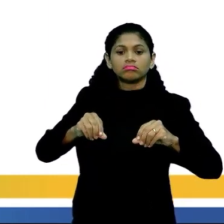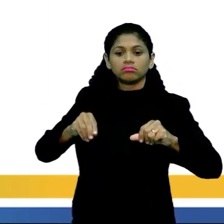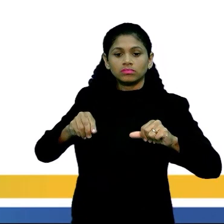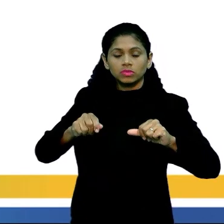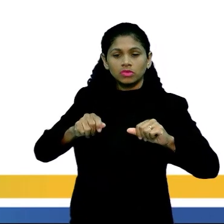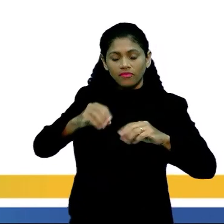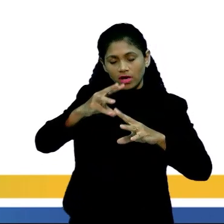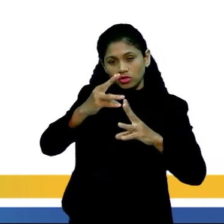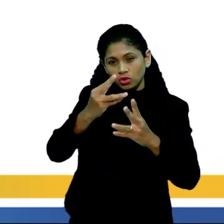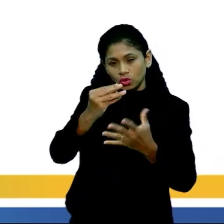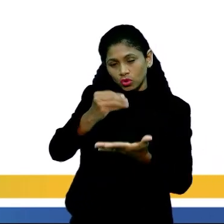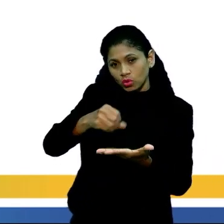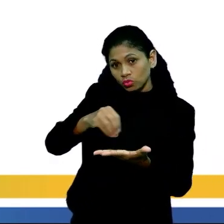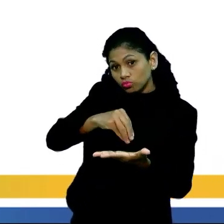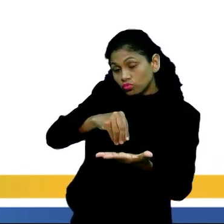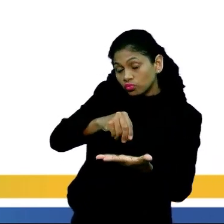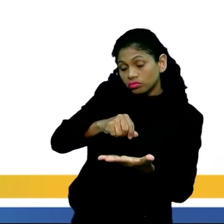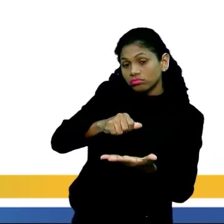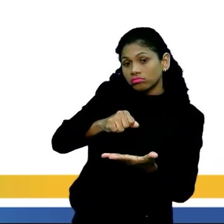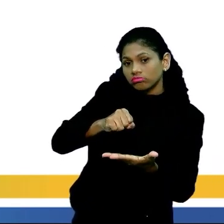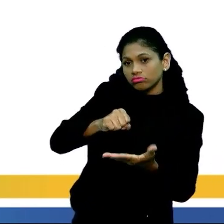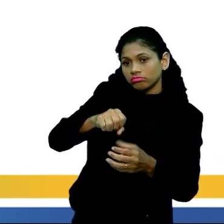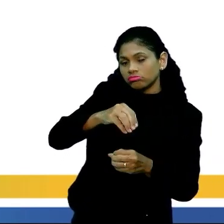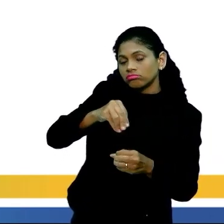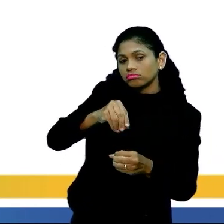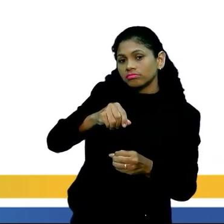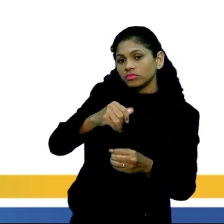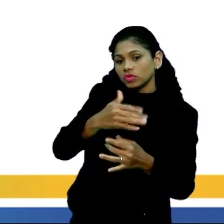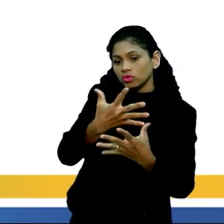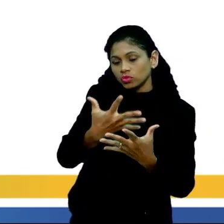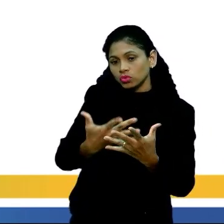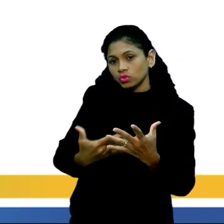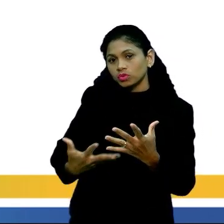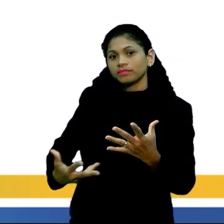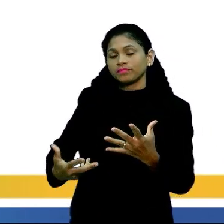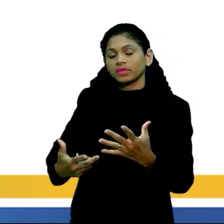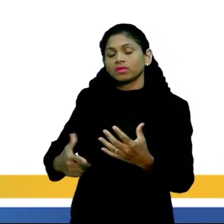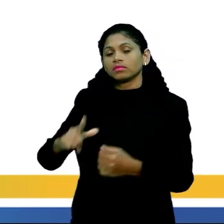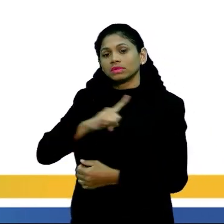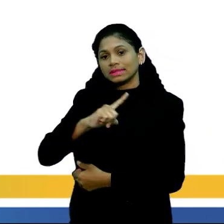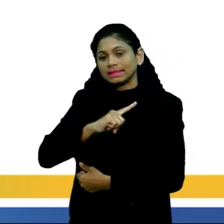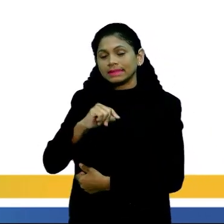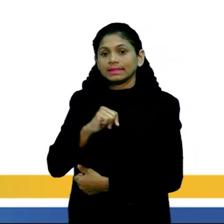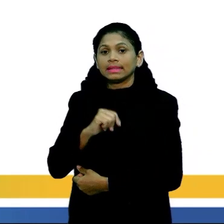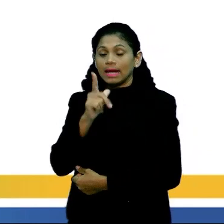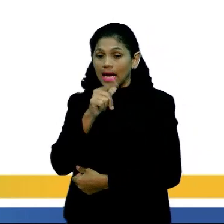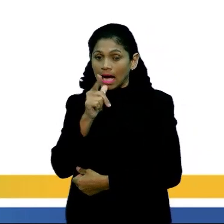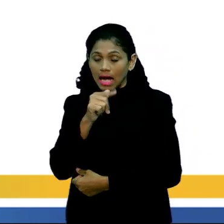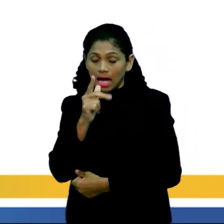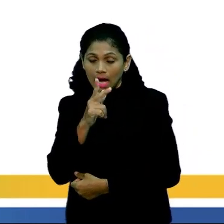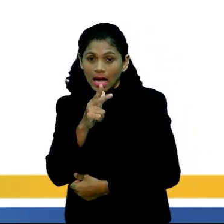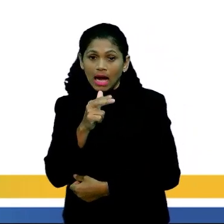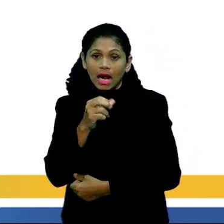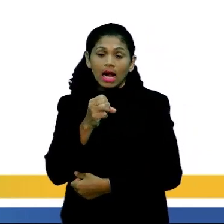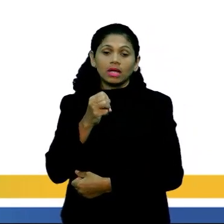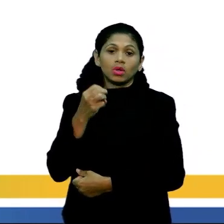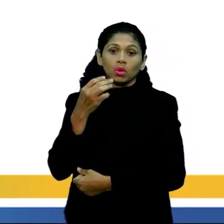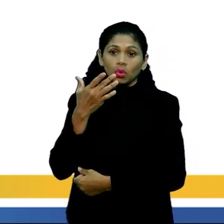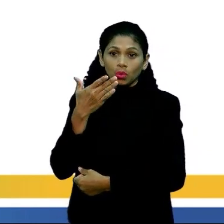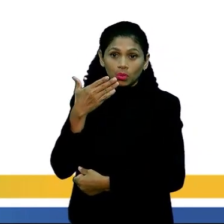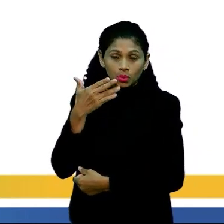dissolvido, por isso que o nome é dissolução, e aí eu terei água salgada e areia. Esse processo